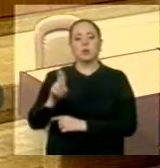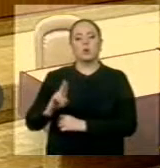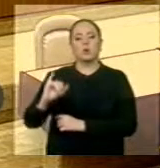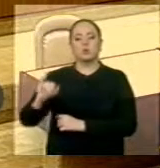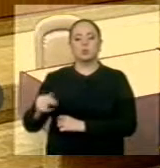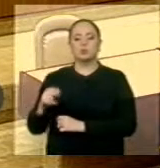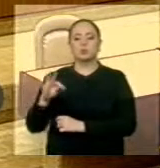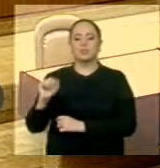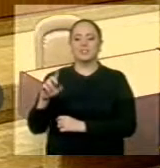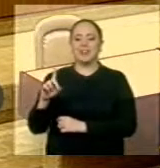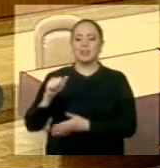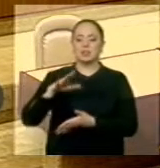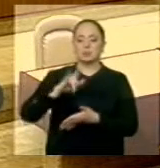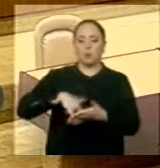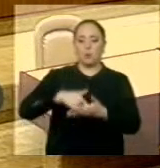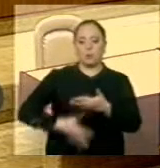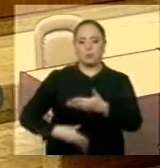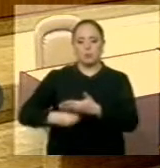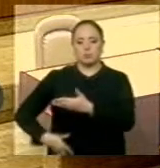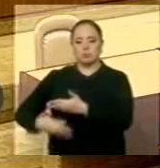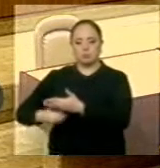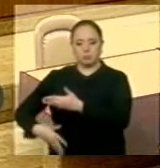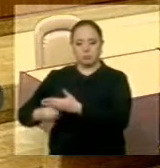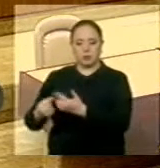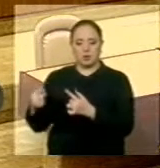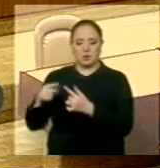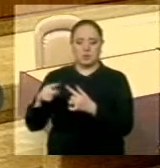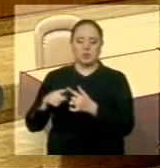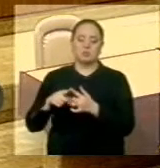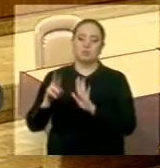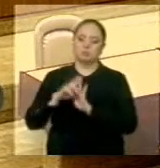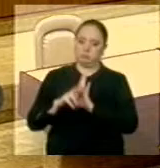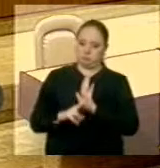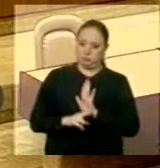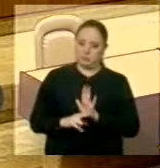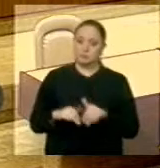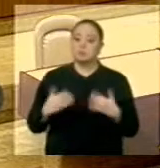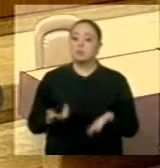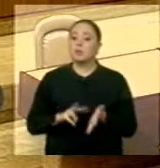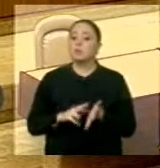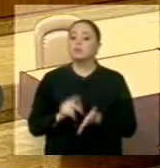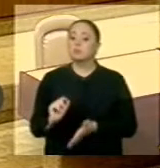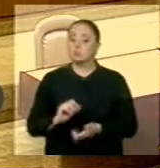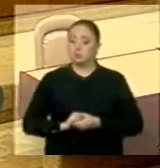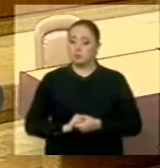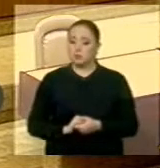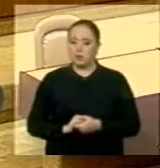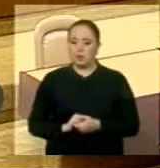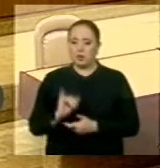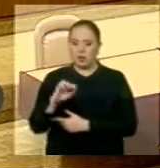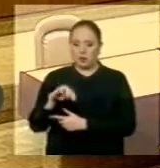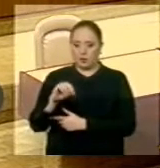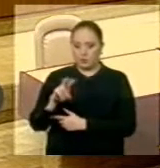da documentação pertinente nos termos estabelecidos em regulamento. Ou seja, concluo, os imóveis de